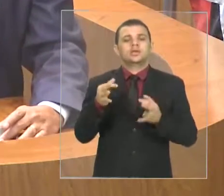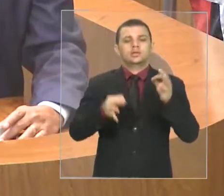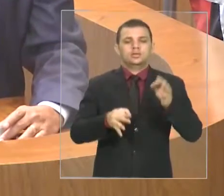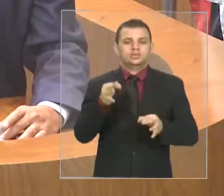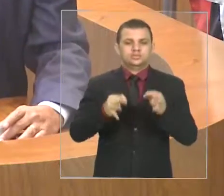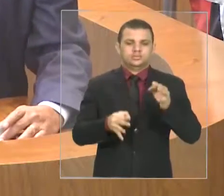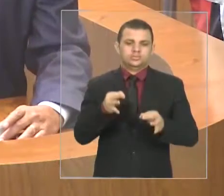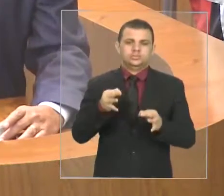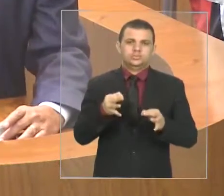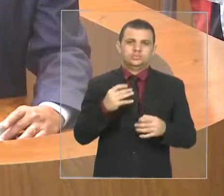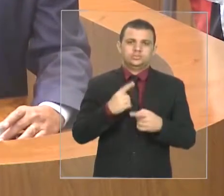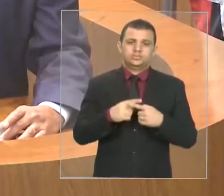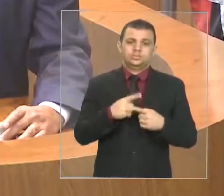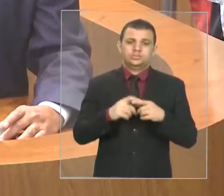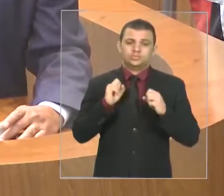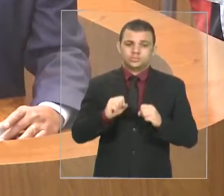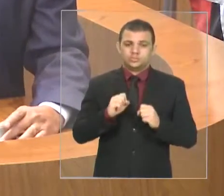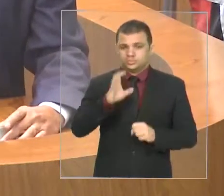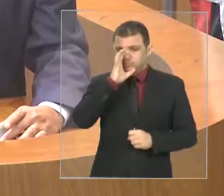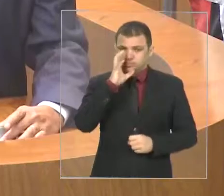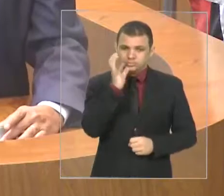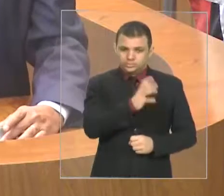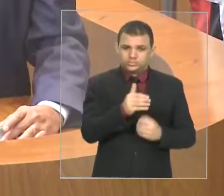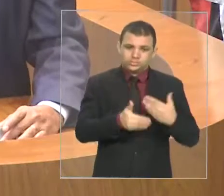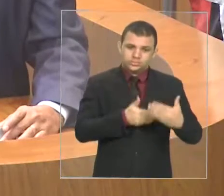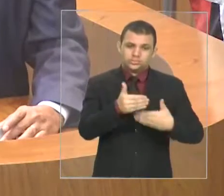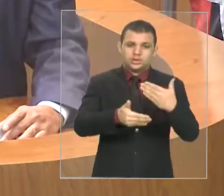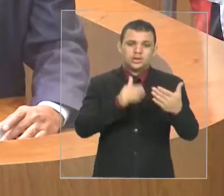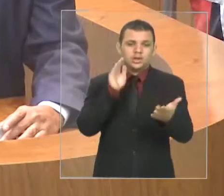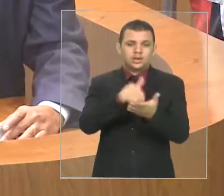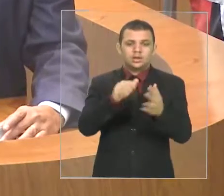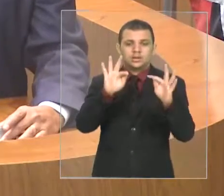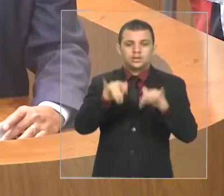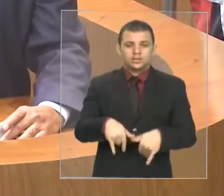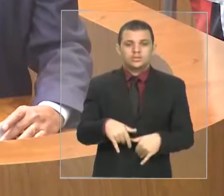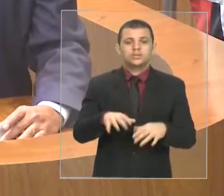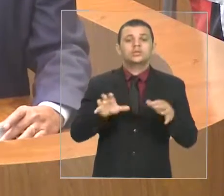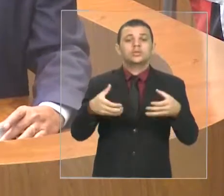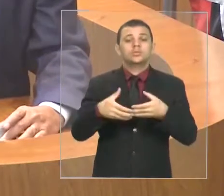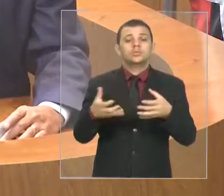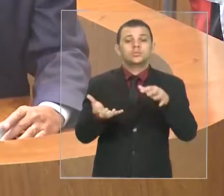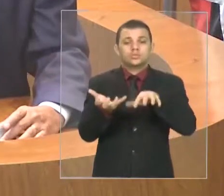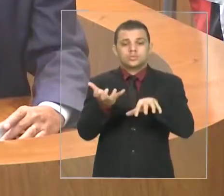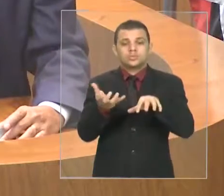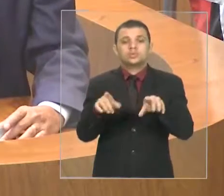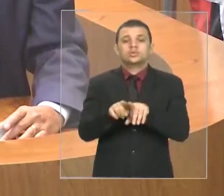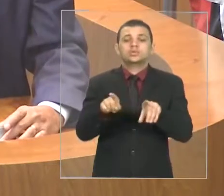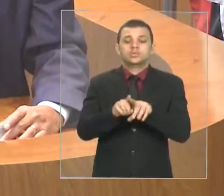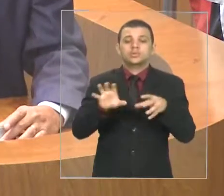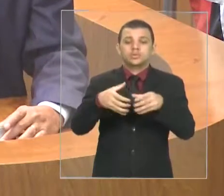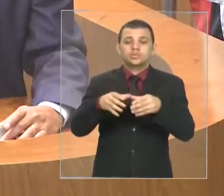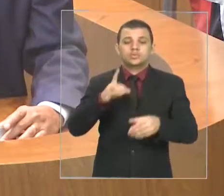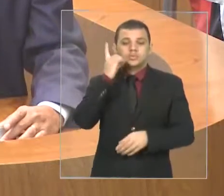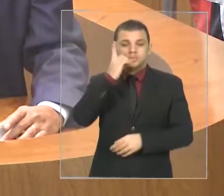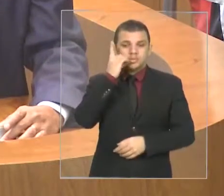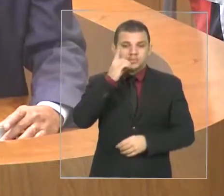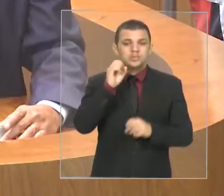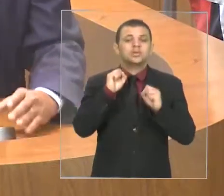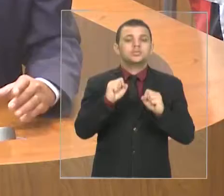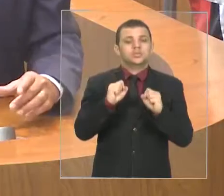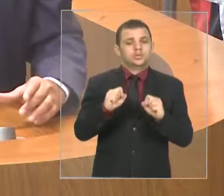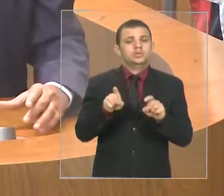essa denúncia ela chegue até o final e o Congresso Nacional, a Câmara dos Deputados, ela